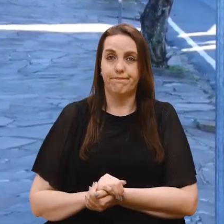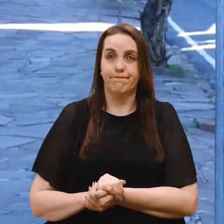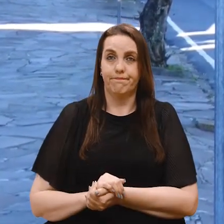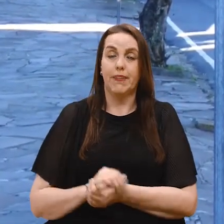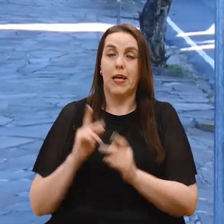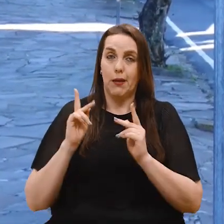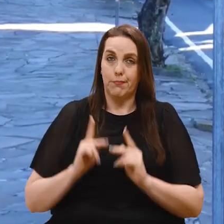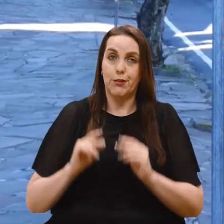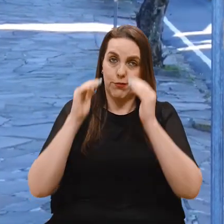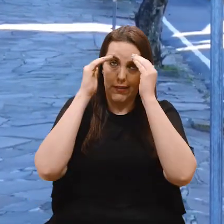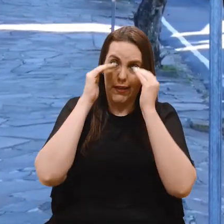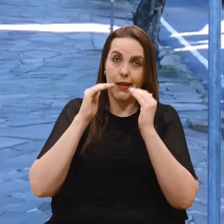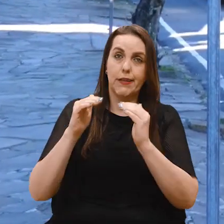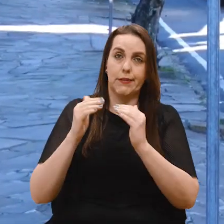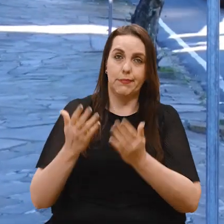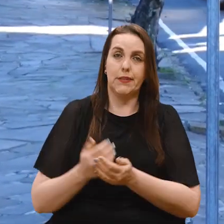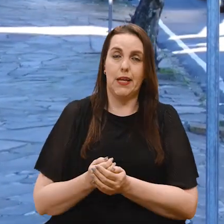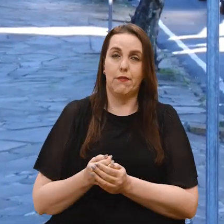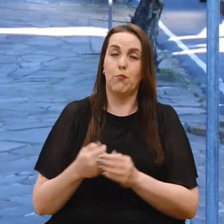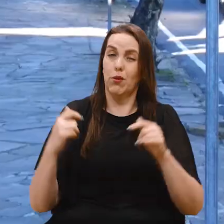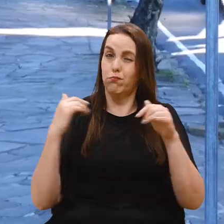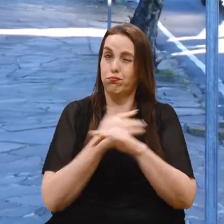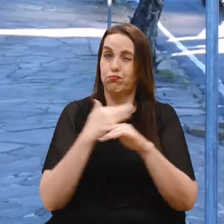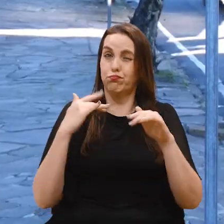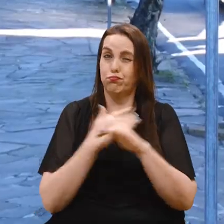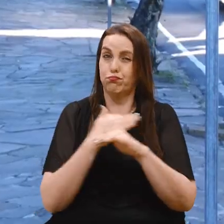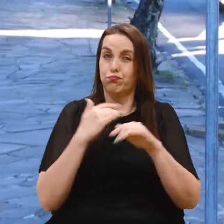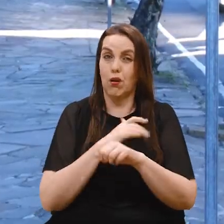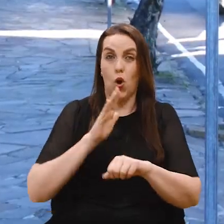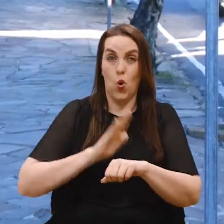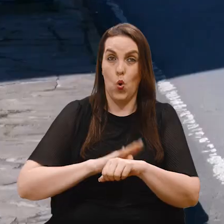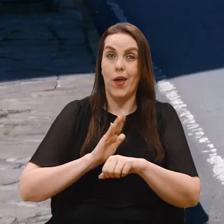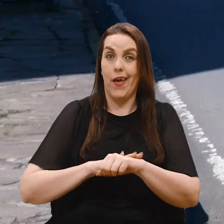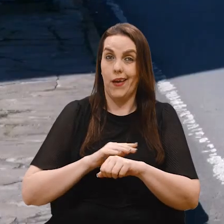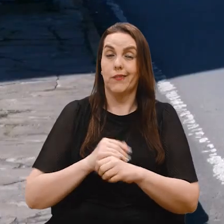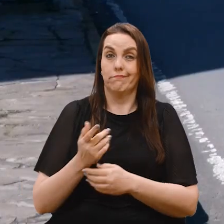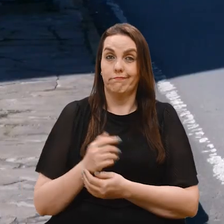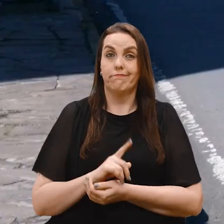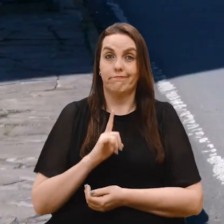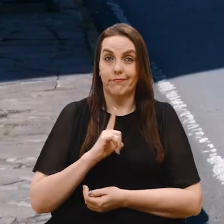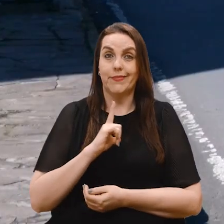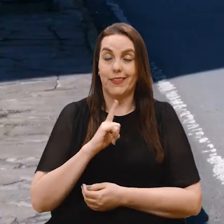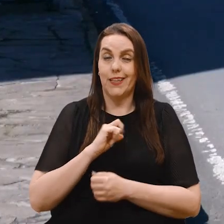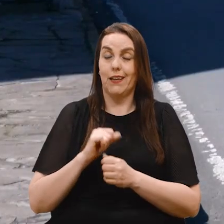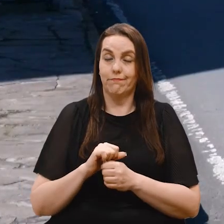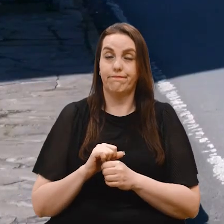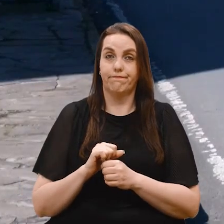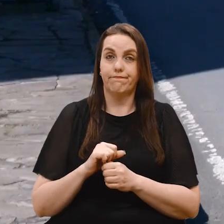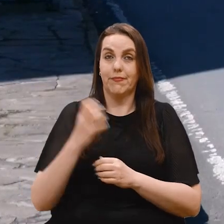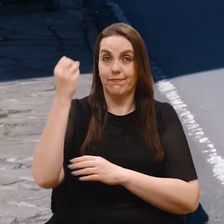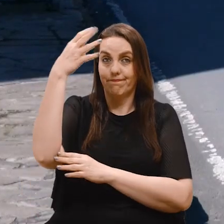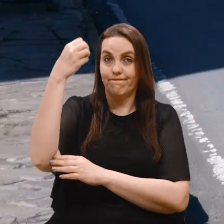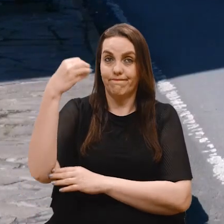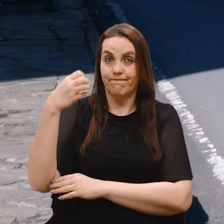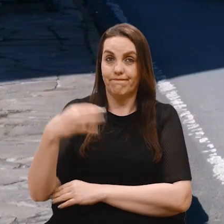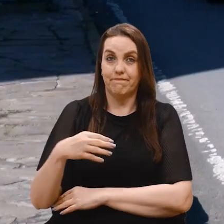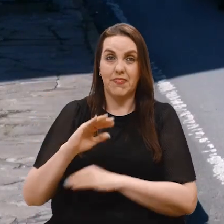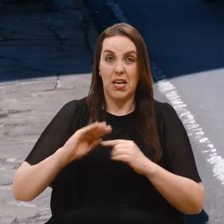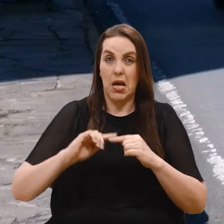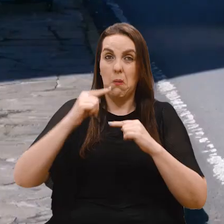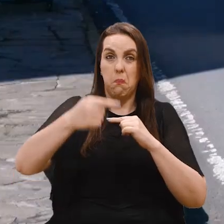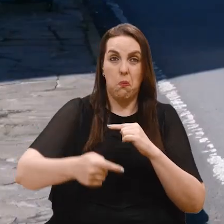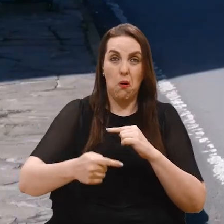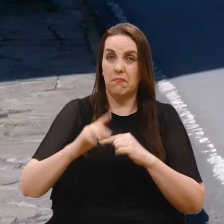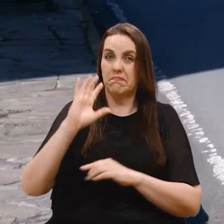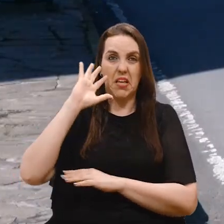respeitava, porque o fluxo aqui é grande no horário do pico aqui. Uma sinaleira é muito importante, que se quebra a mola aí não resolve nada,